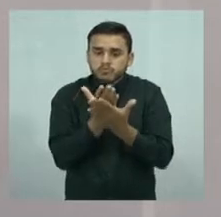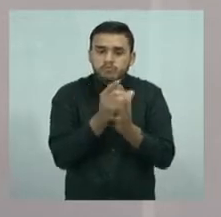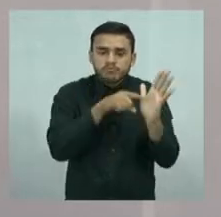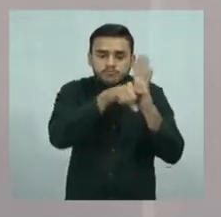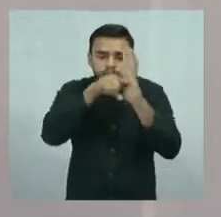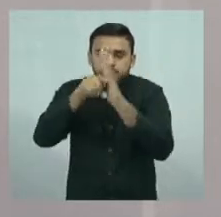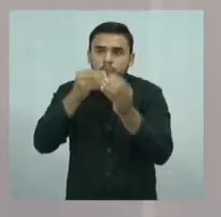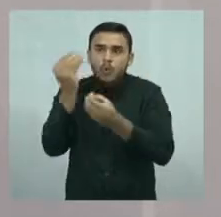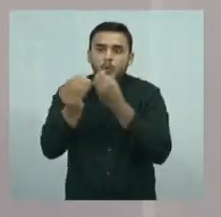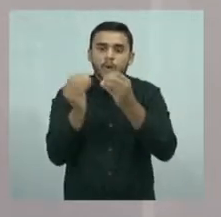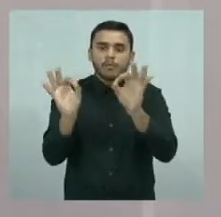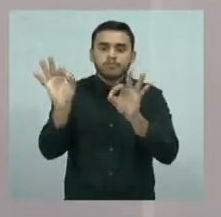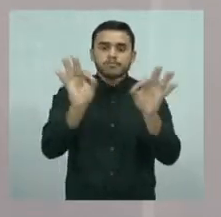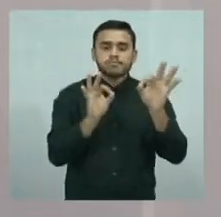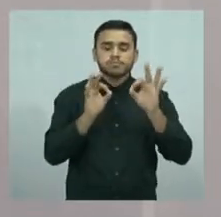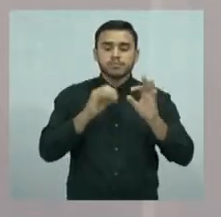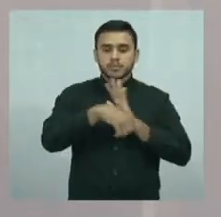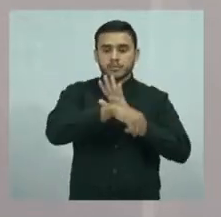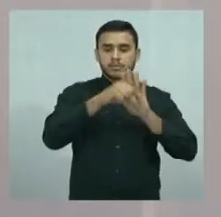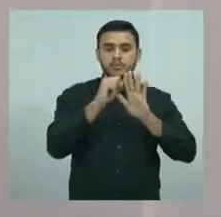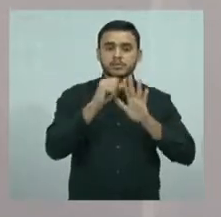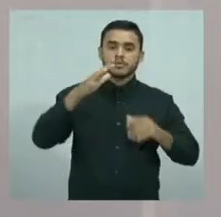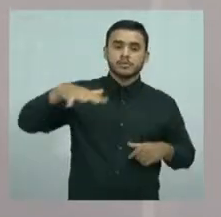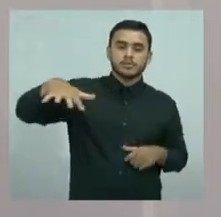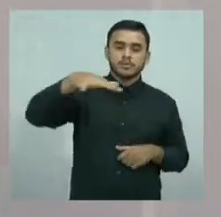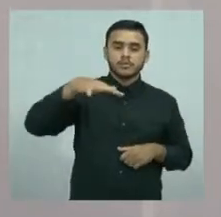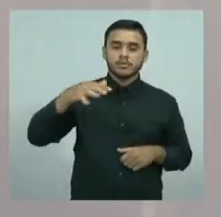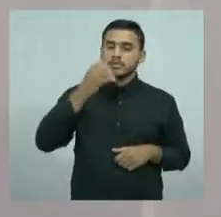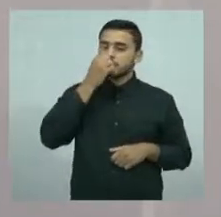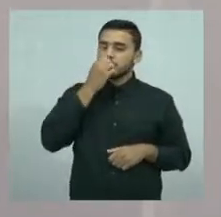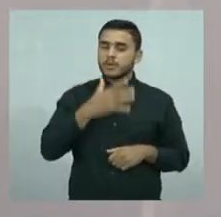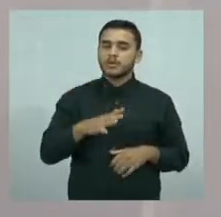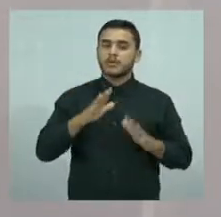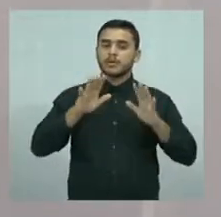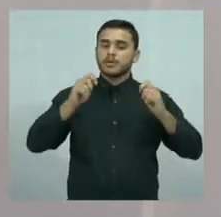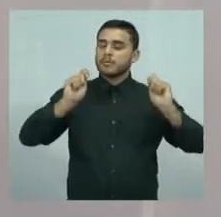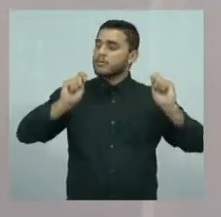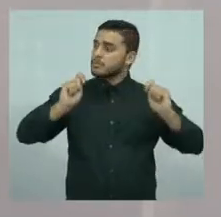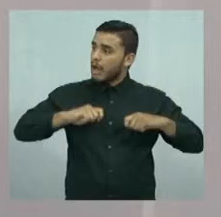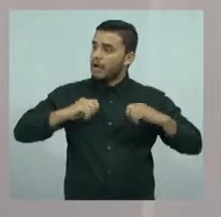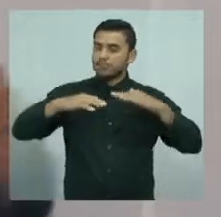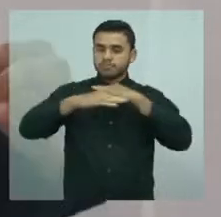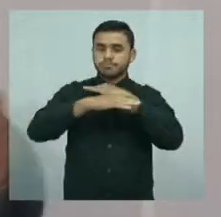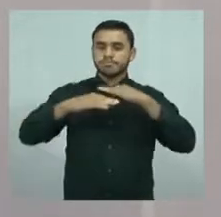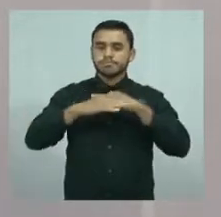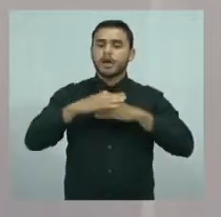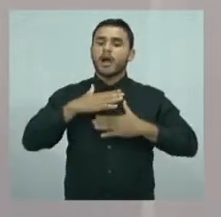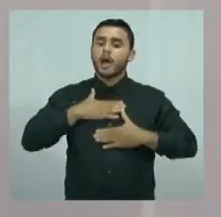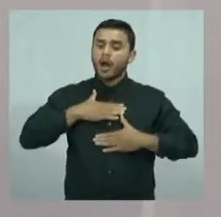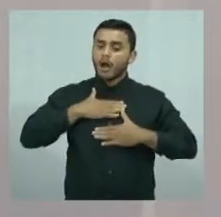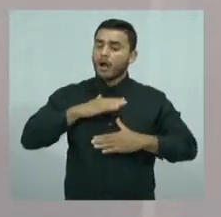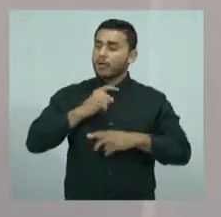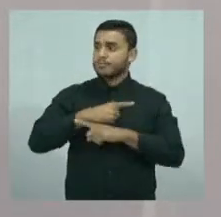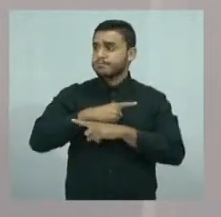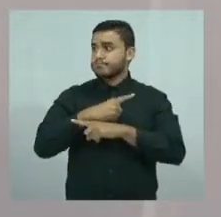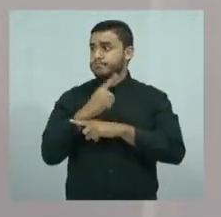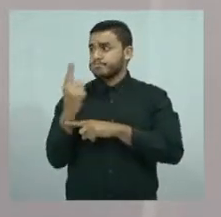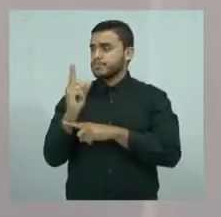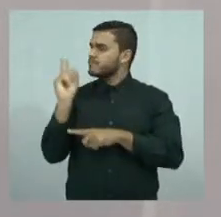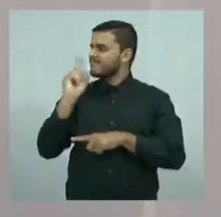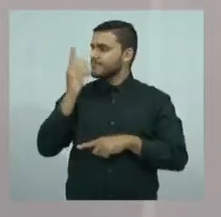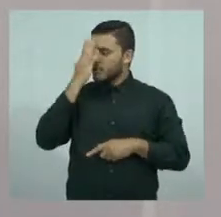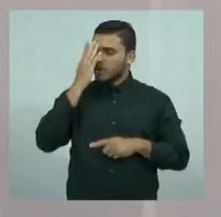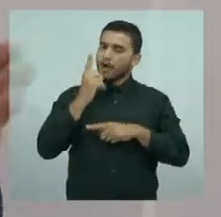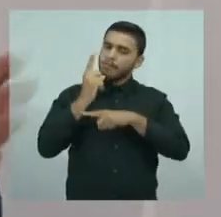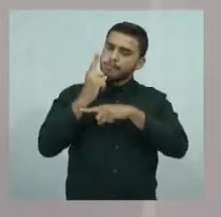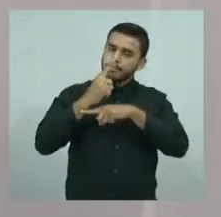que nós pudéssemos, no Benfica, implantar uma área de trânsito calmo. E penso que a gente quer, aí,